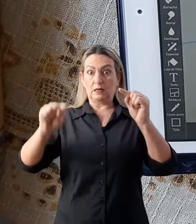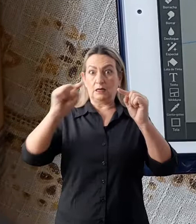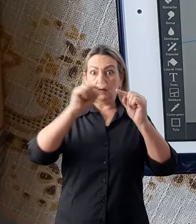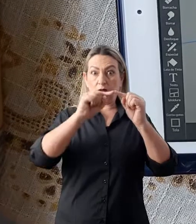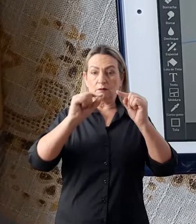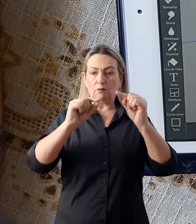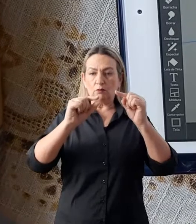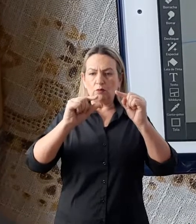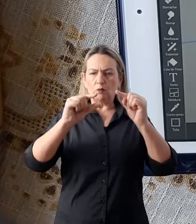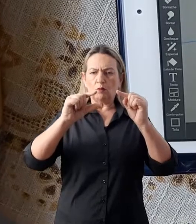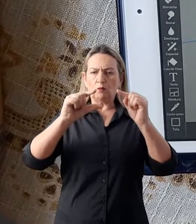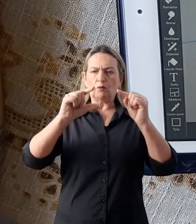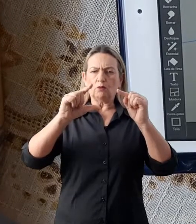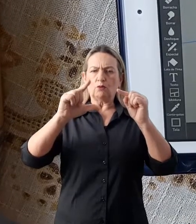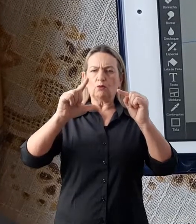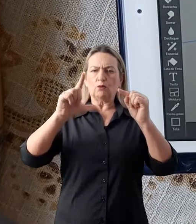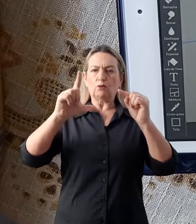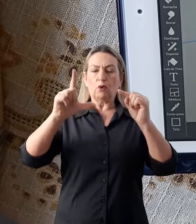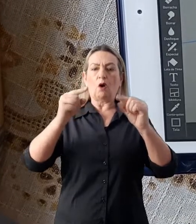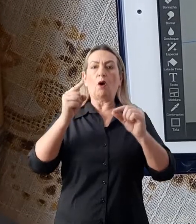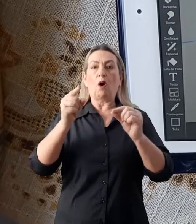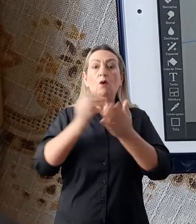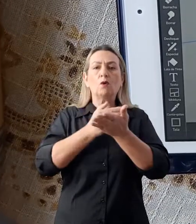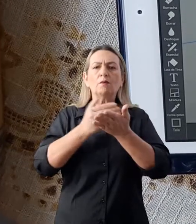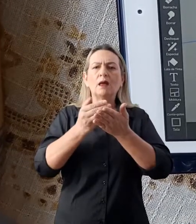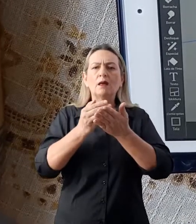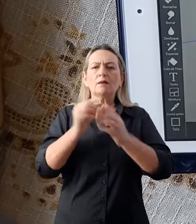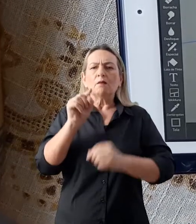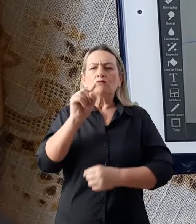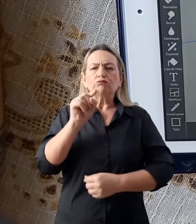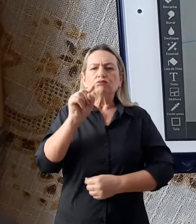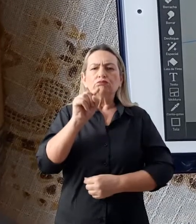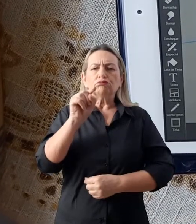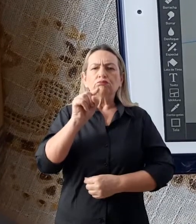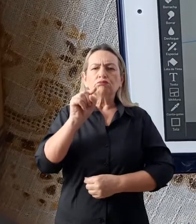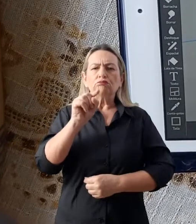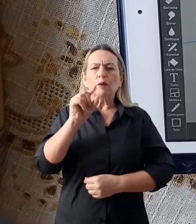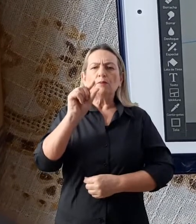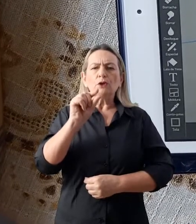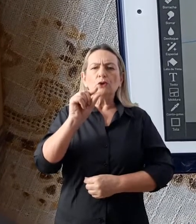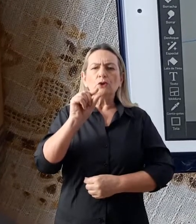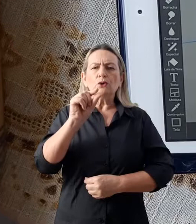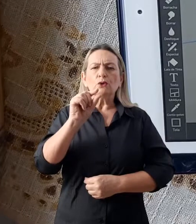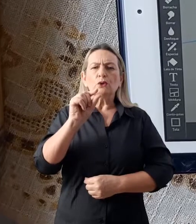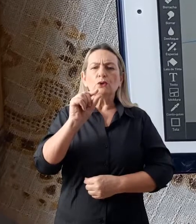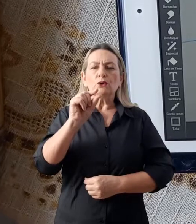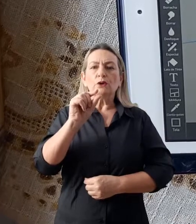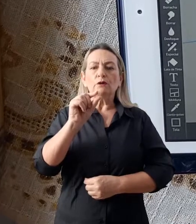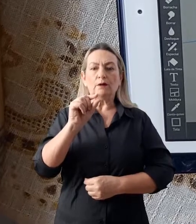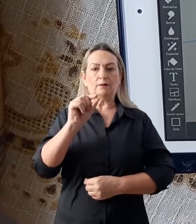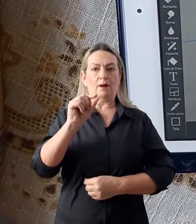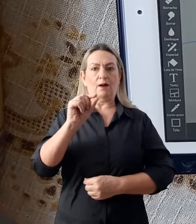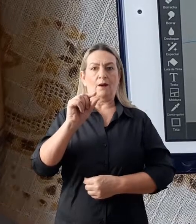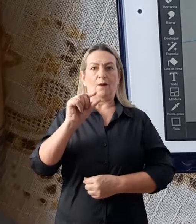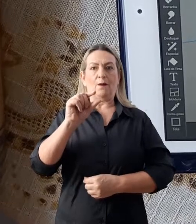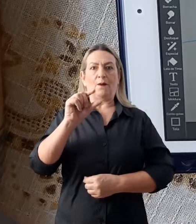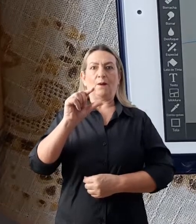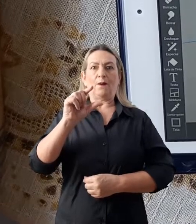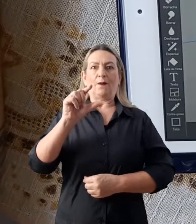aumentando. Então, por exemplo, aqui a gente faz algo menor, né? E a gente vai